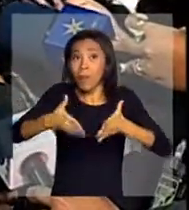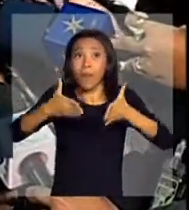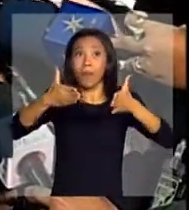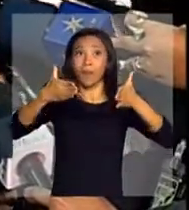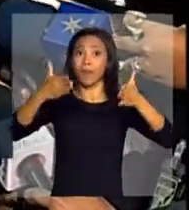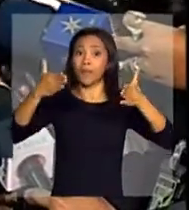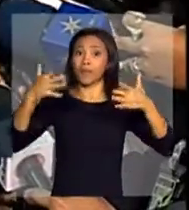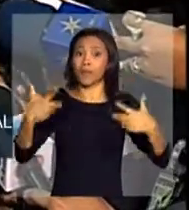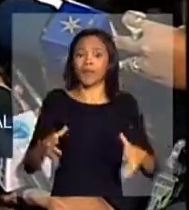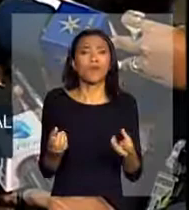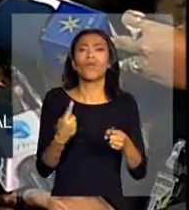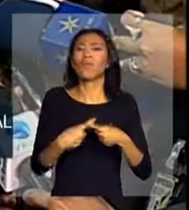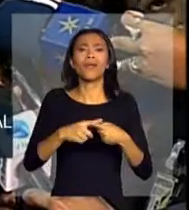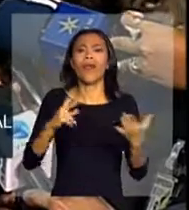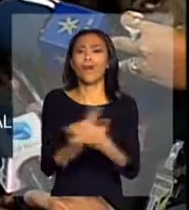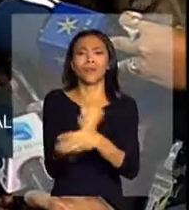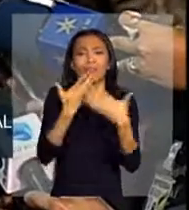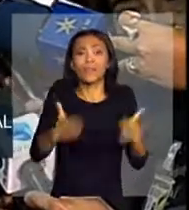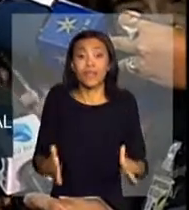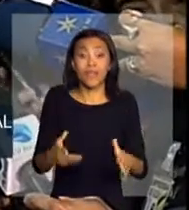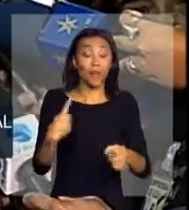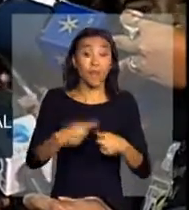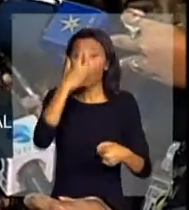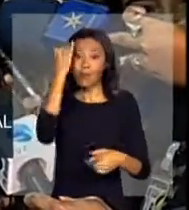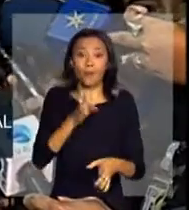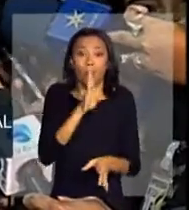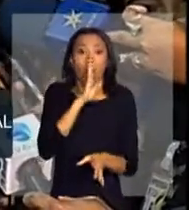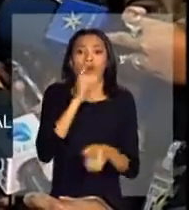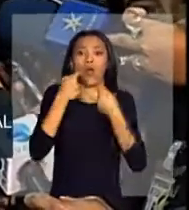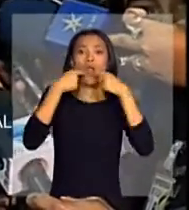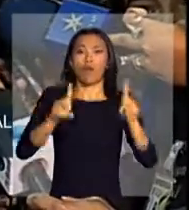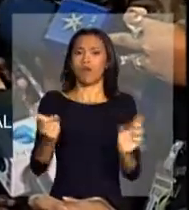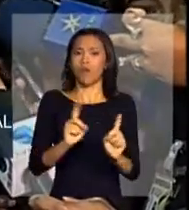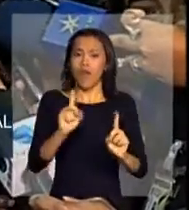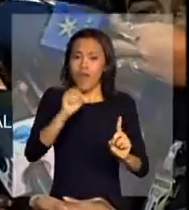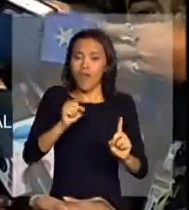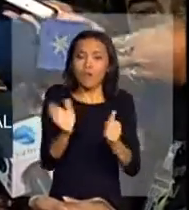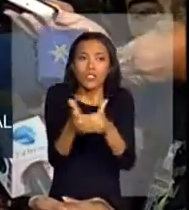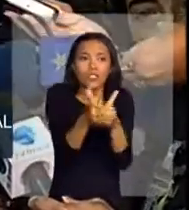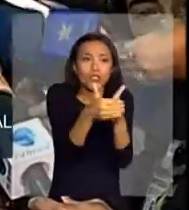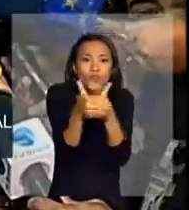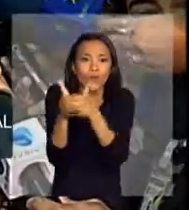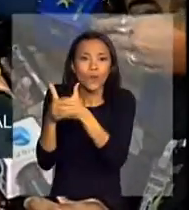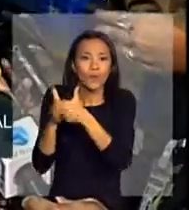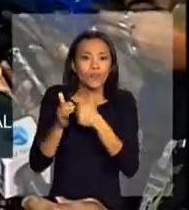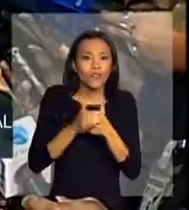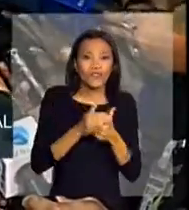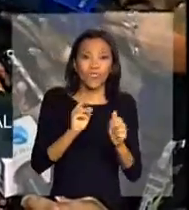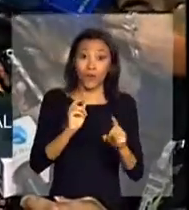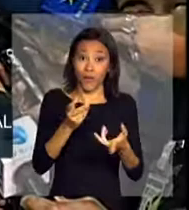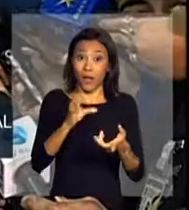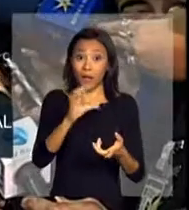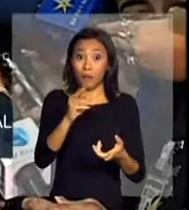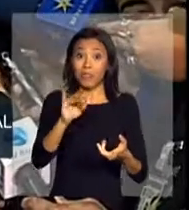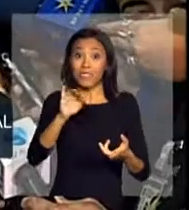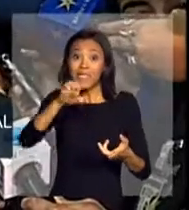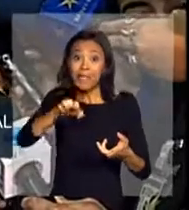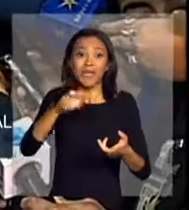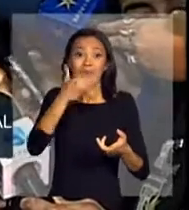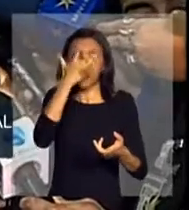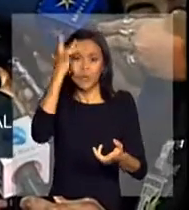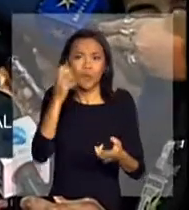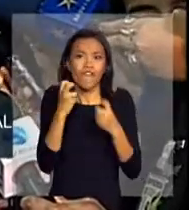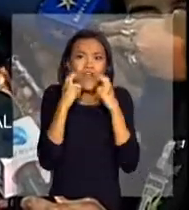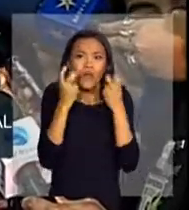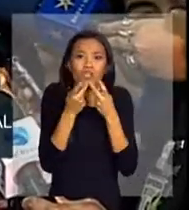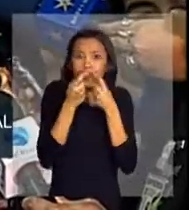ciência. Por que isso acontece? Porque as pessoas não denunciam. Ele é um crime subterrâneo, ele é um crime que as pessoas escondem, têm